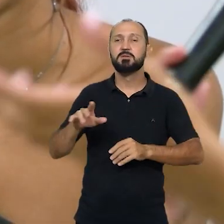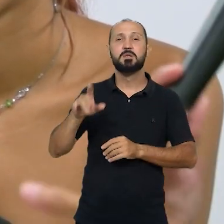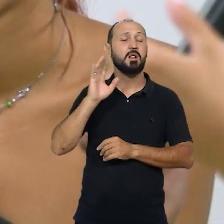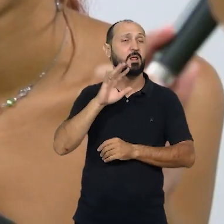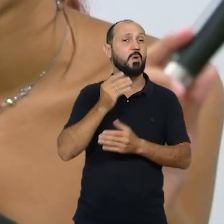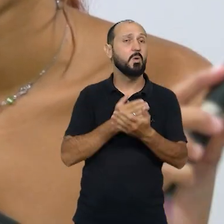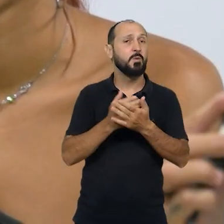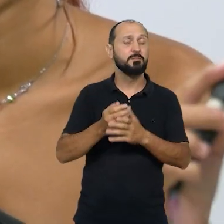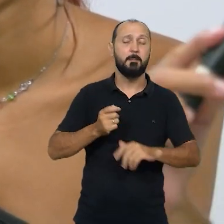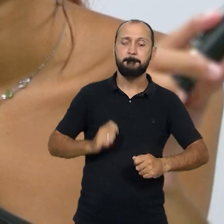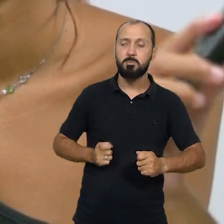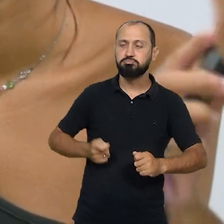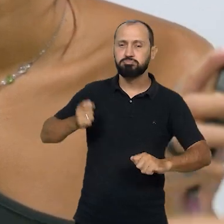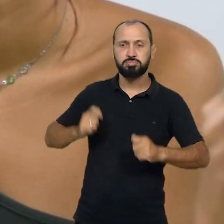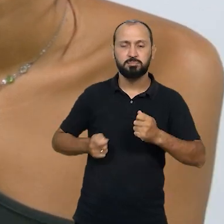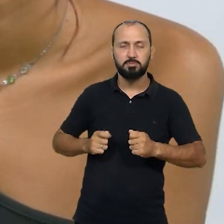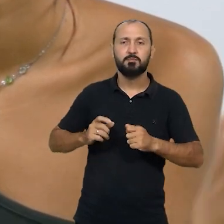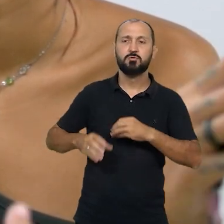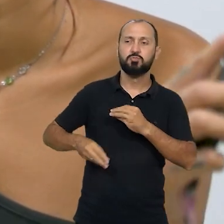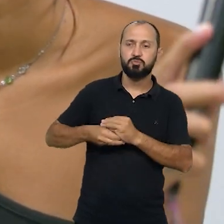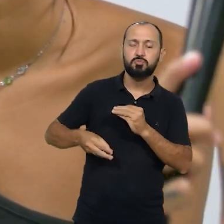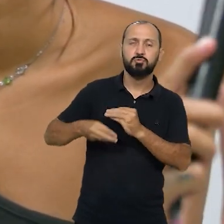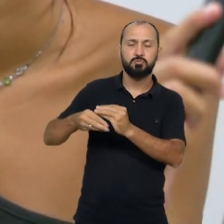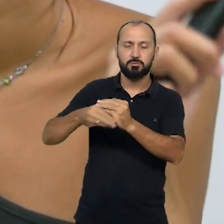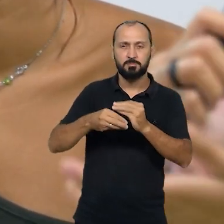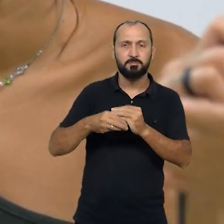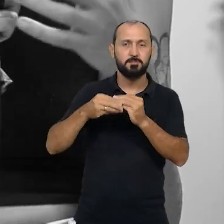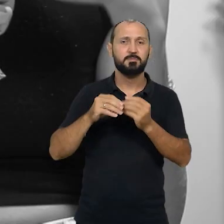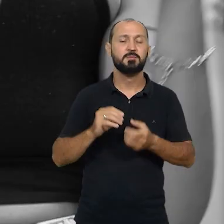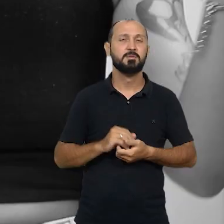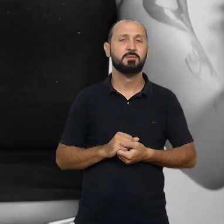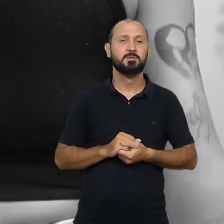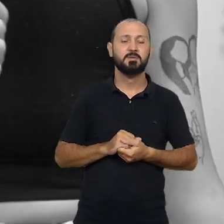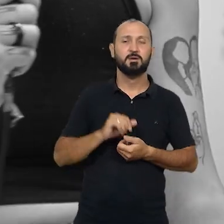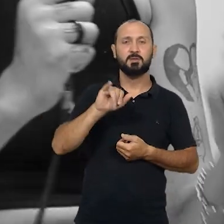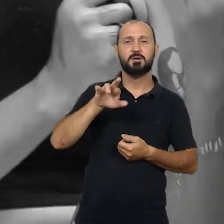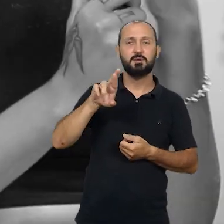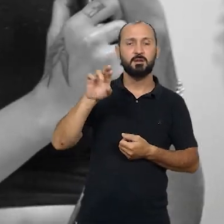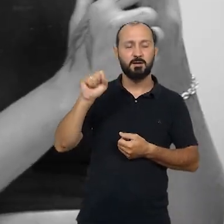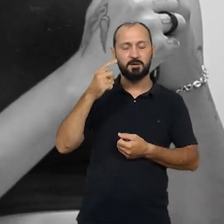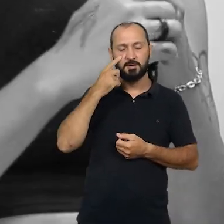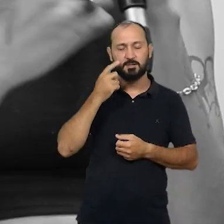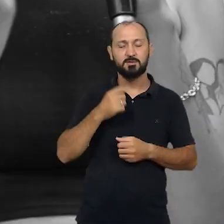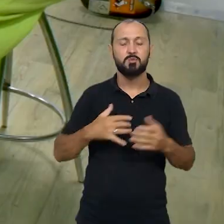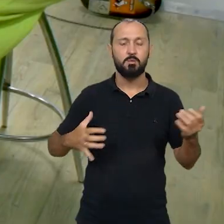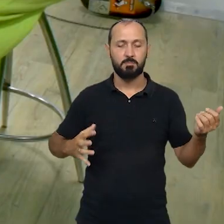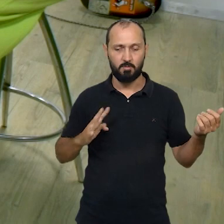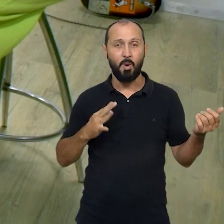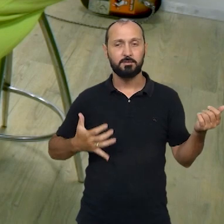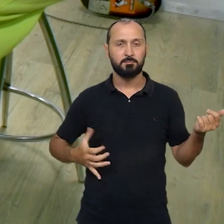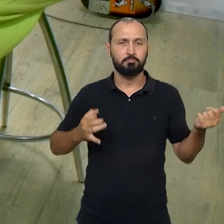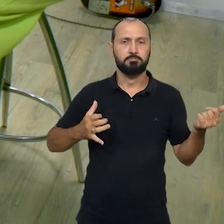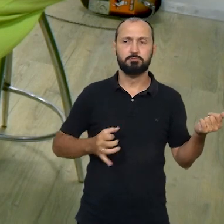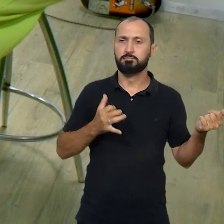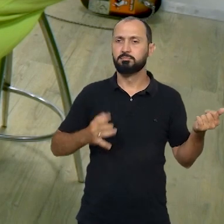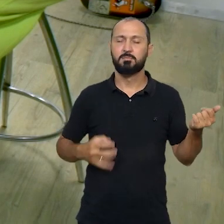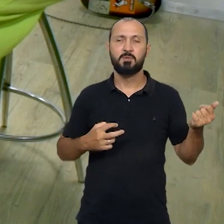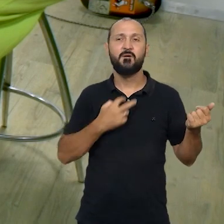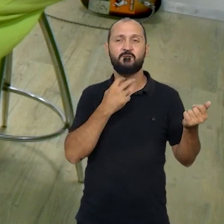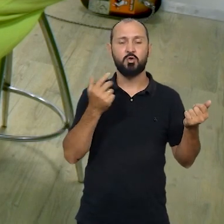na UEMS, metade da banda. E aí eu conheci elas, e a Lê, a gente já morava junto, e